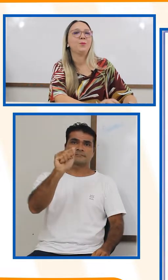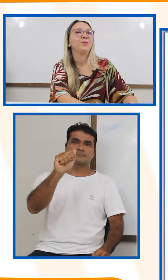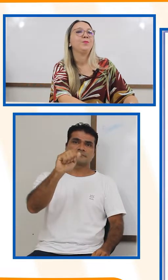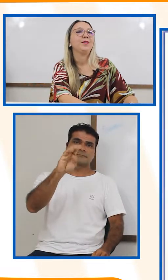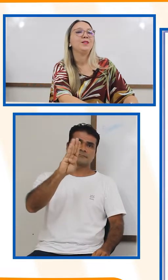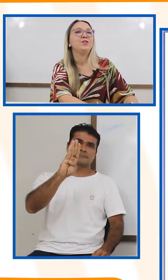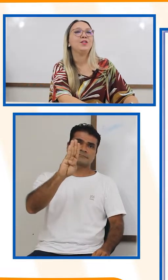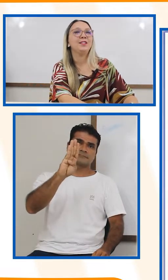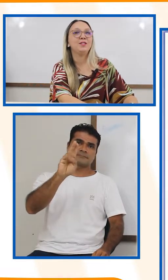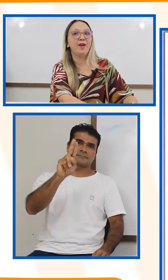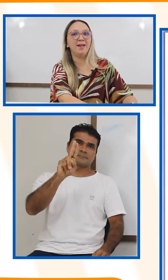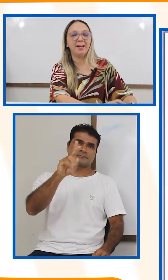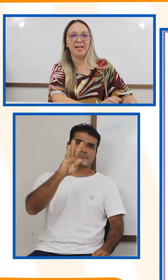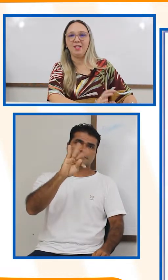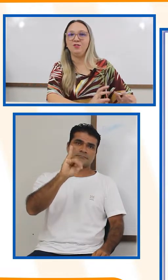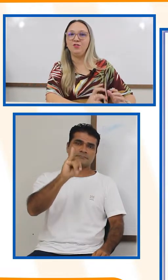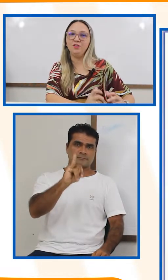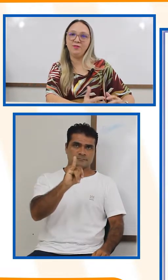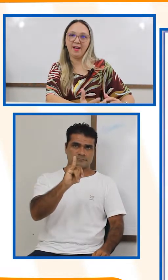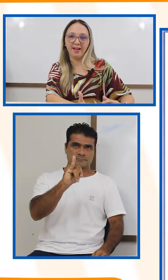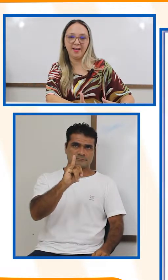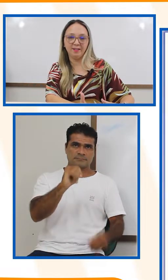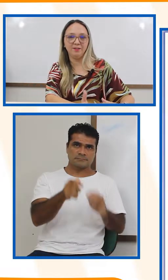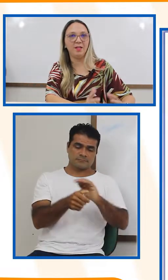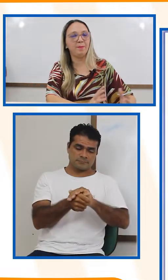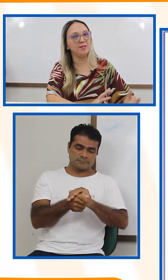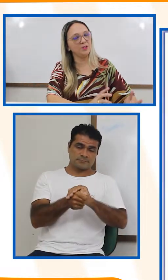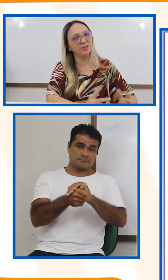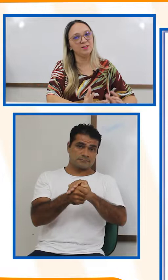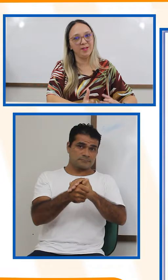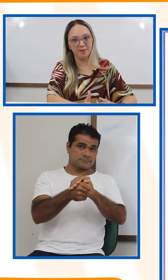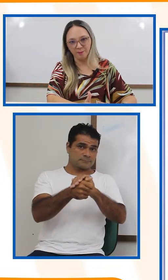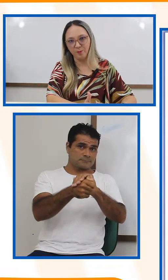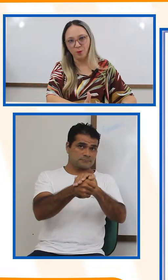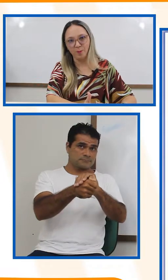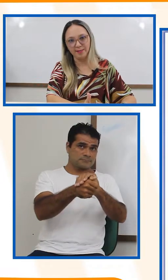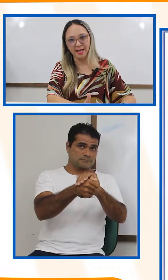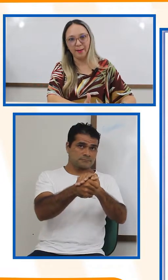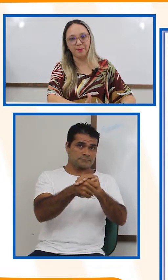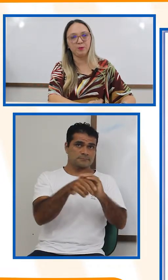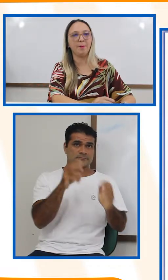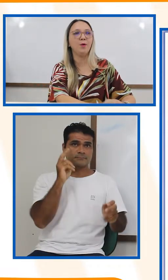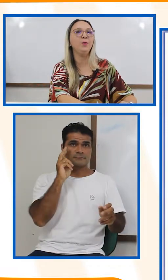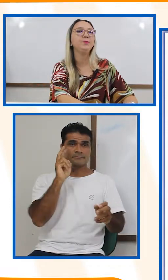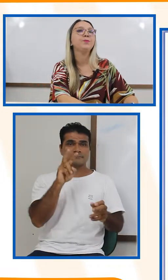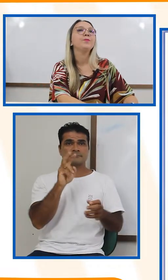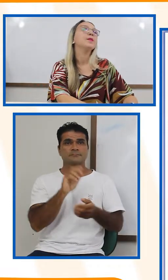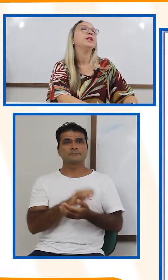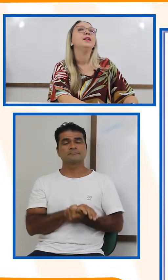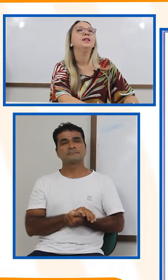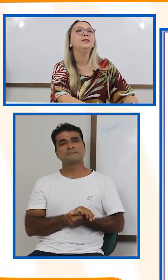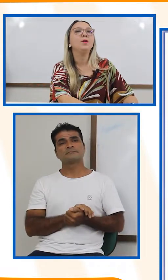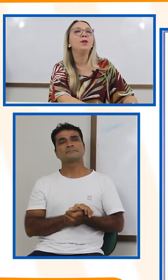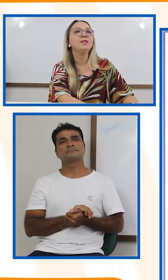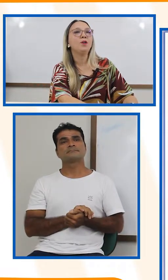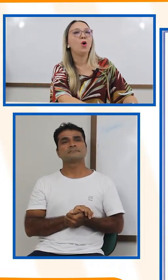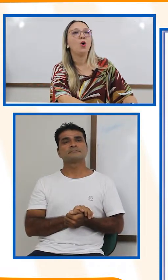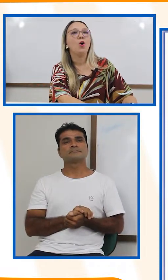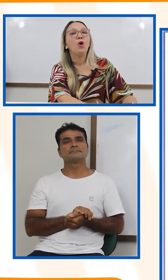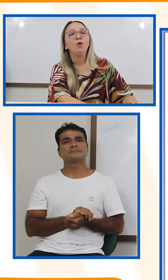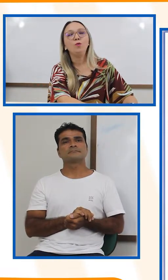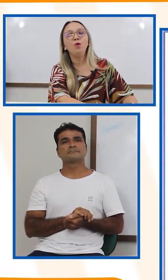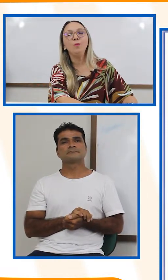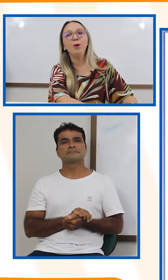só, Tia Cris vai ler devagarinho e depois a Tia Cris vai ler um pouco mais rápido, tá bom? Então, olha